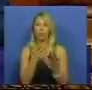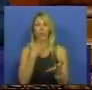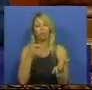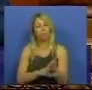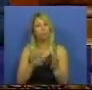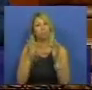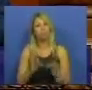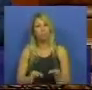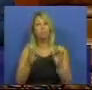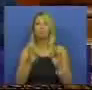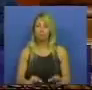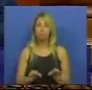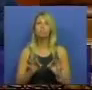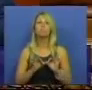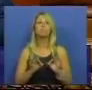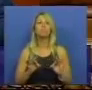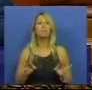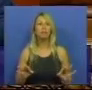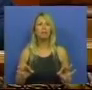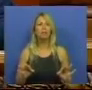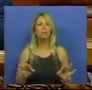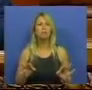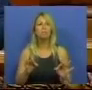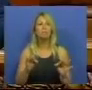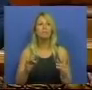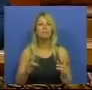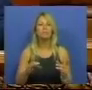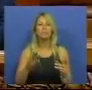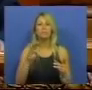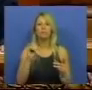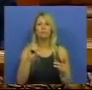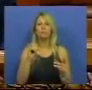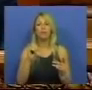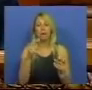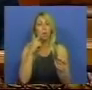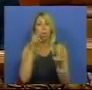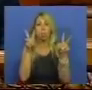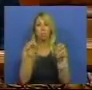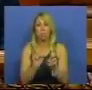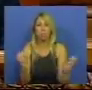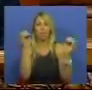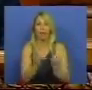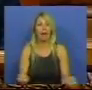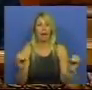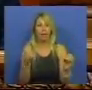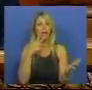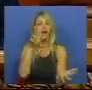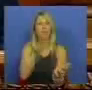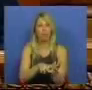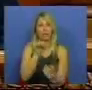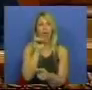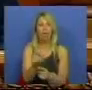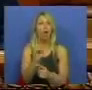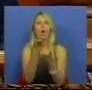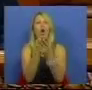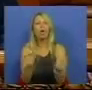é rigorosamente sobre nada. Do meu ponto de vista, a sua aprovação não resolveria